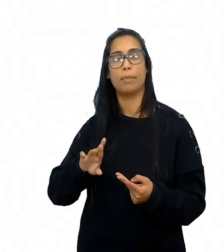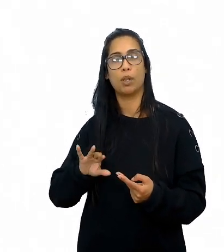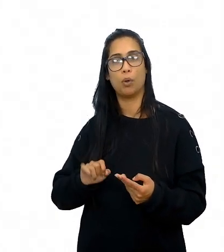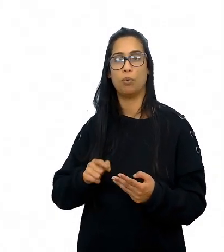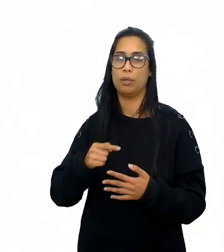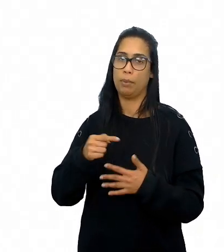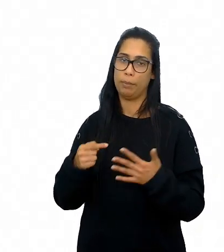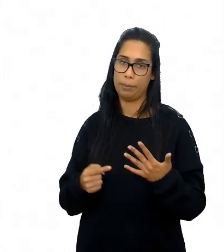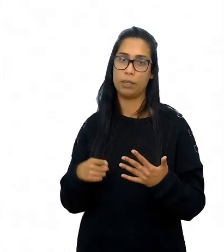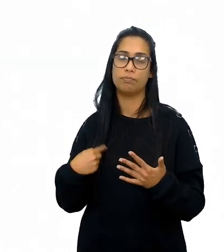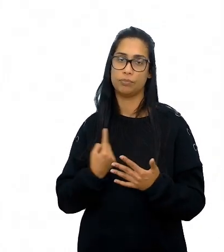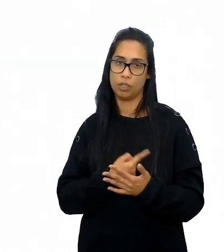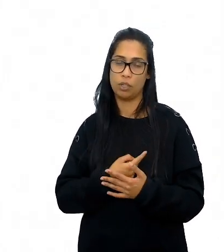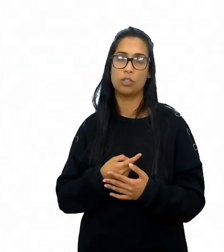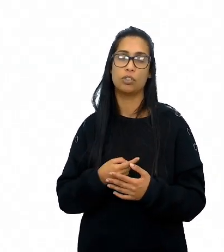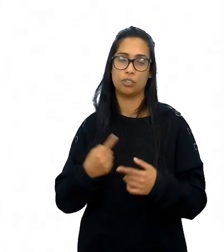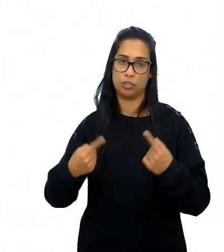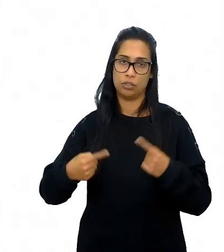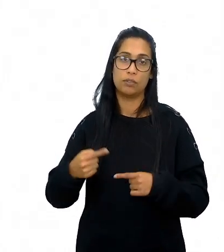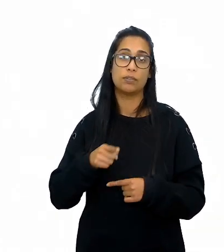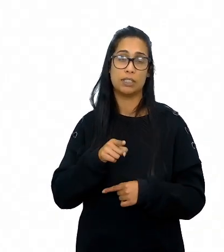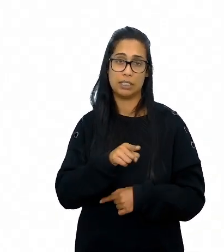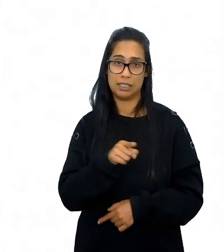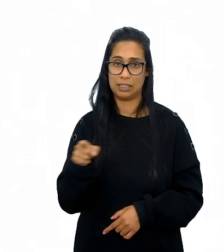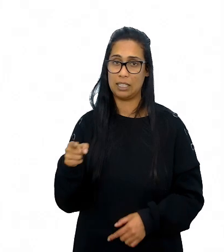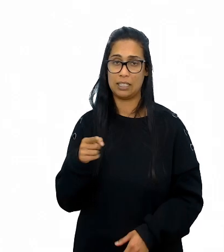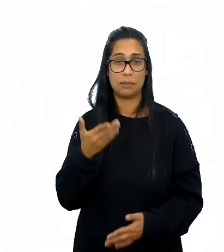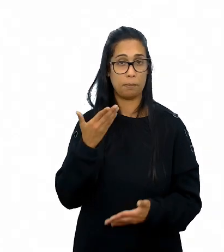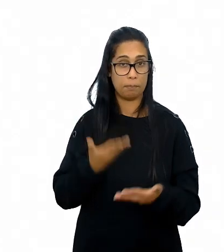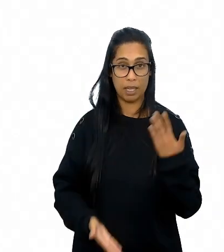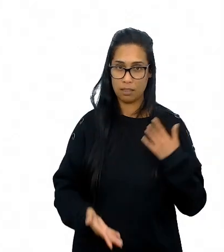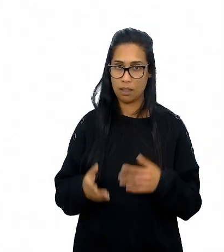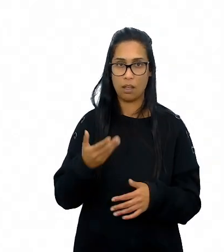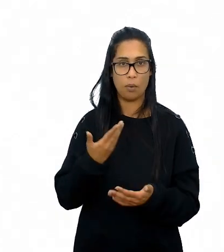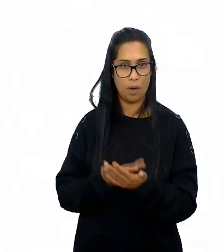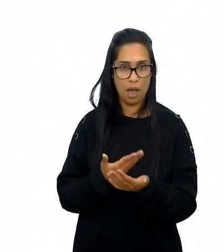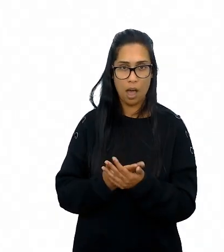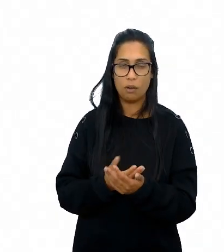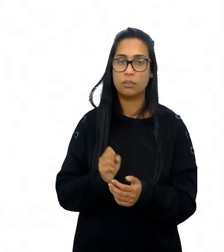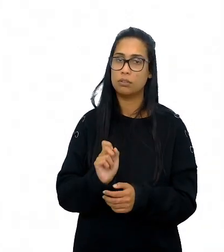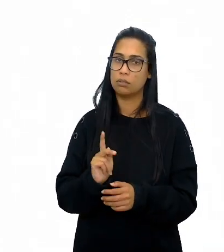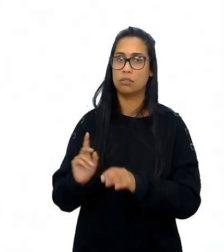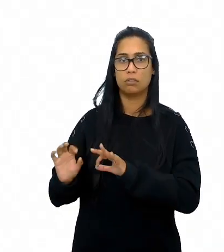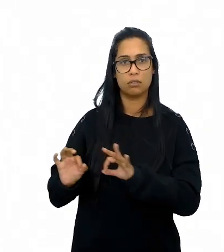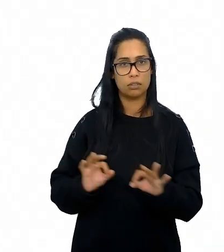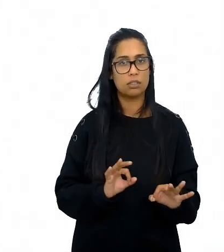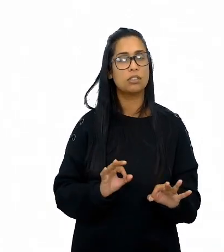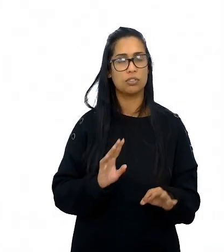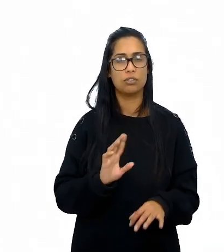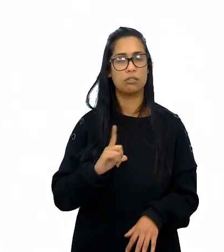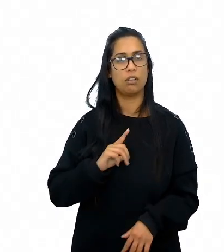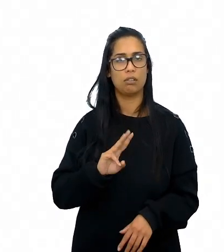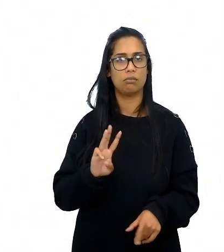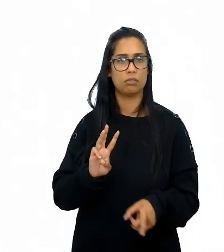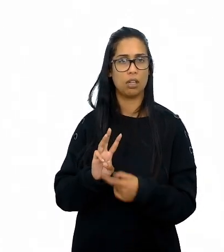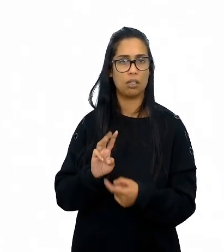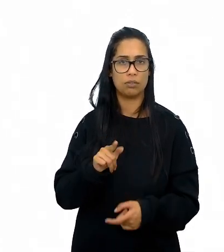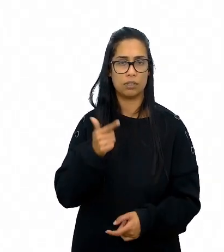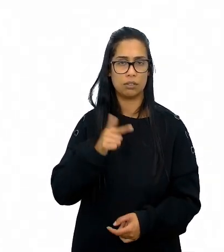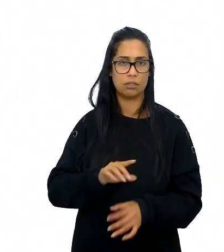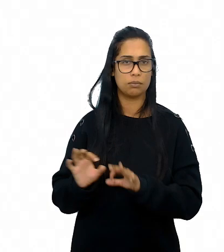essa, né, a disponibilidade, retomar essa primeira formação que foi mais focada apenas a